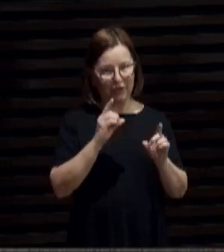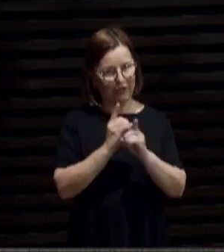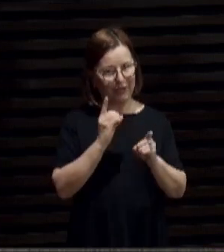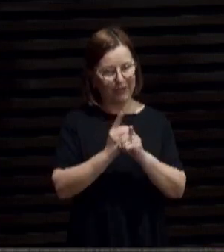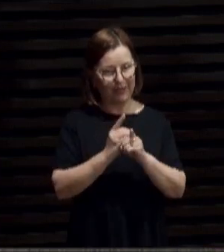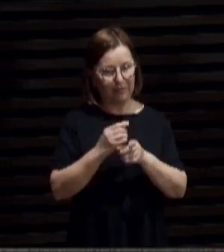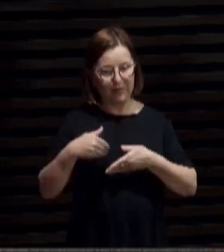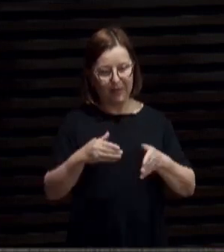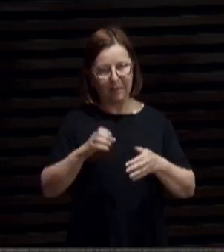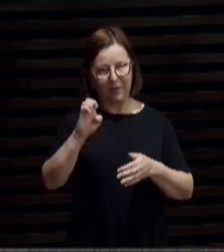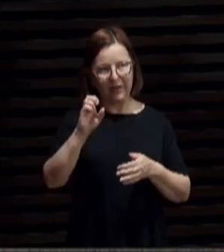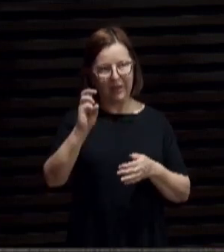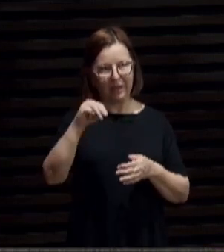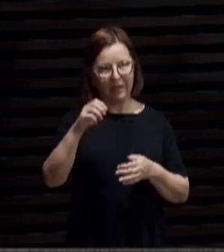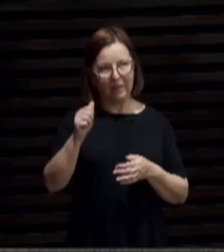cenáculo.